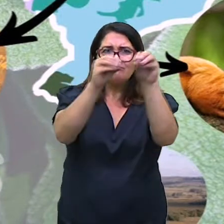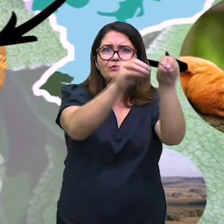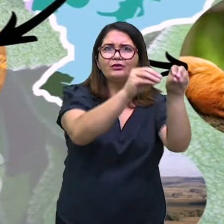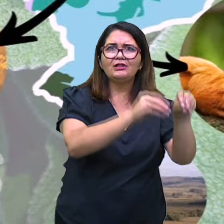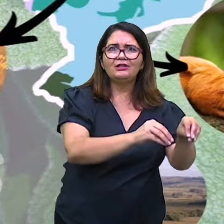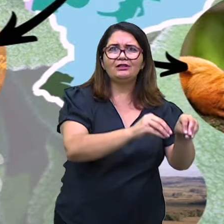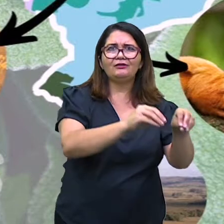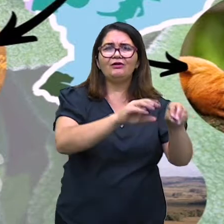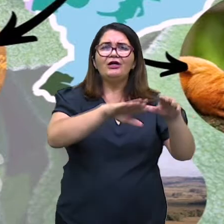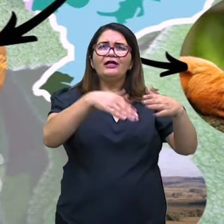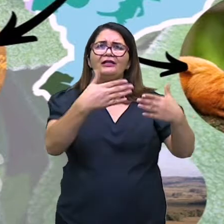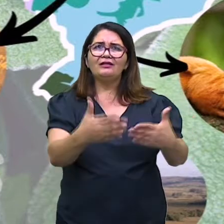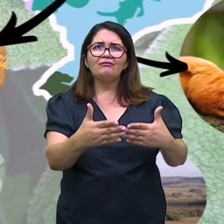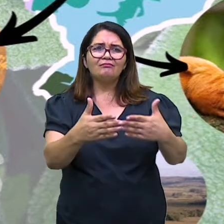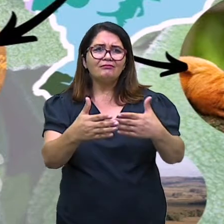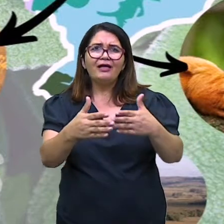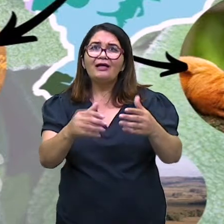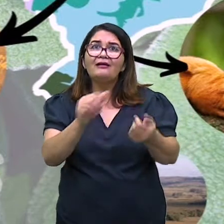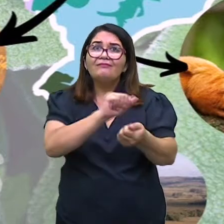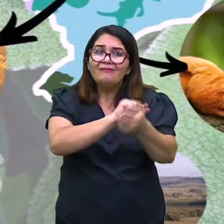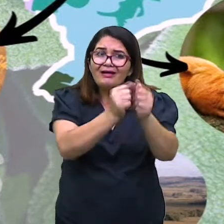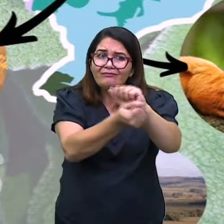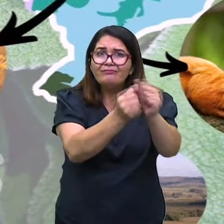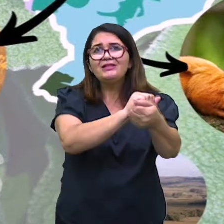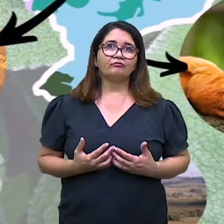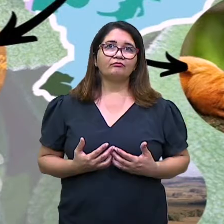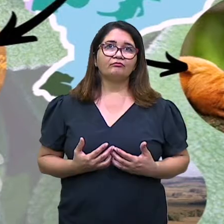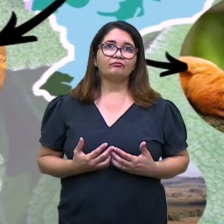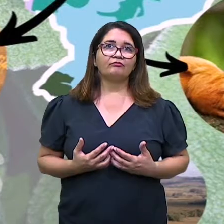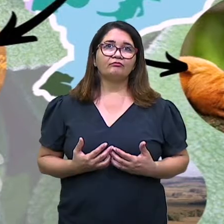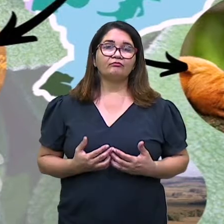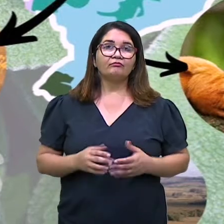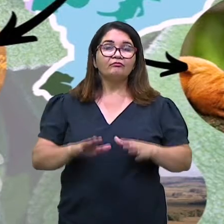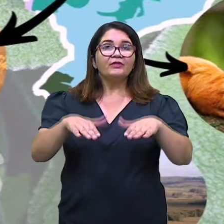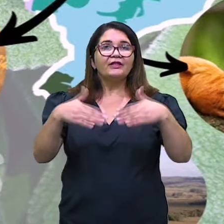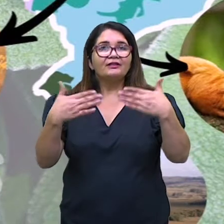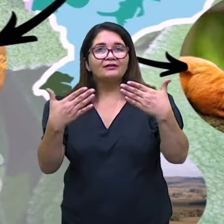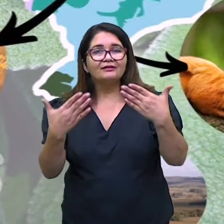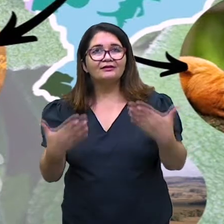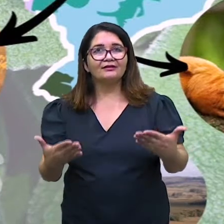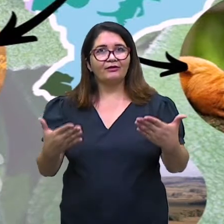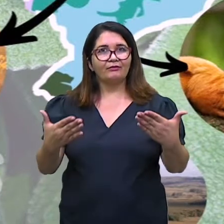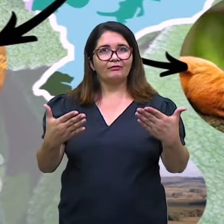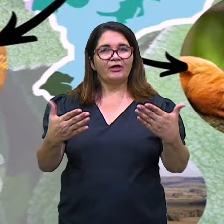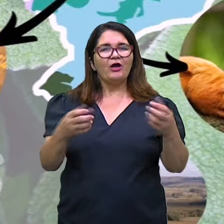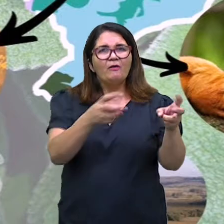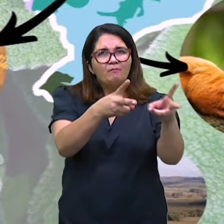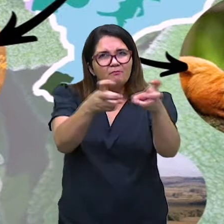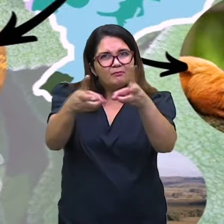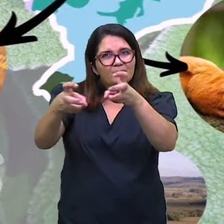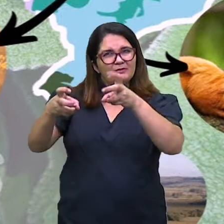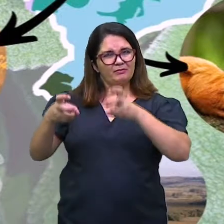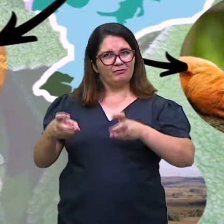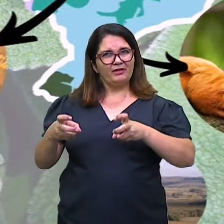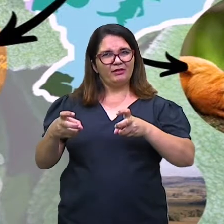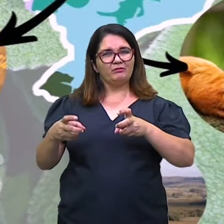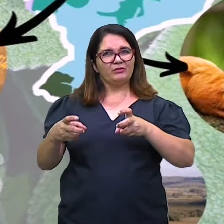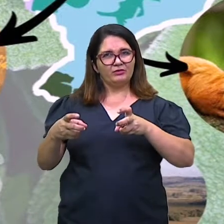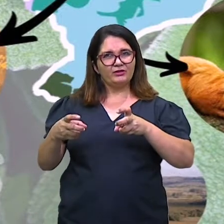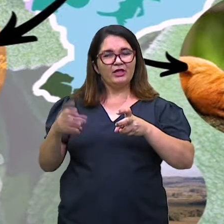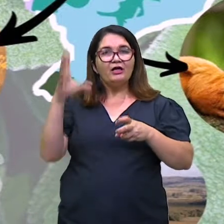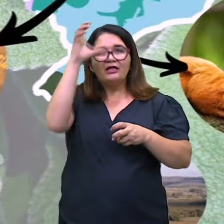fazer todo um processo de adaptação, não é mesmo? E aí? Vocês percebem que nós vimos os